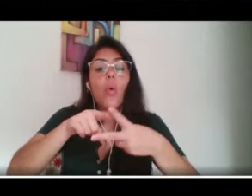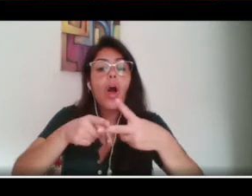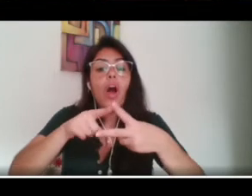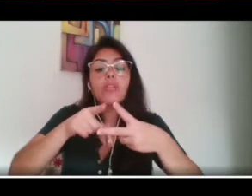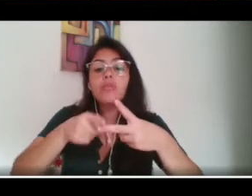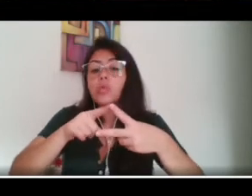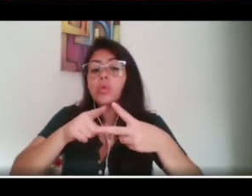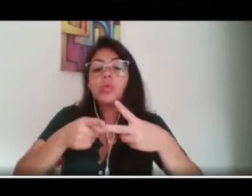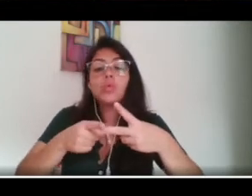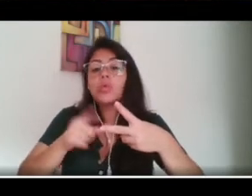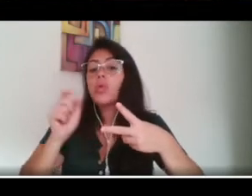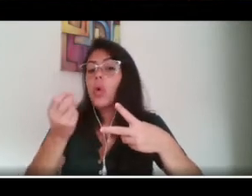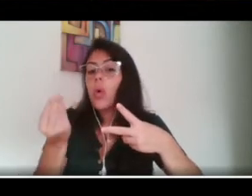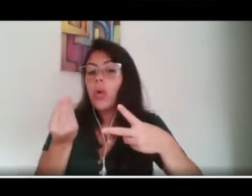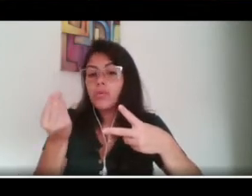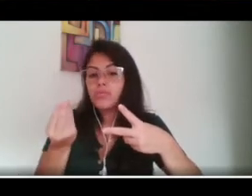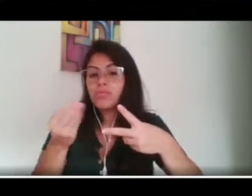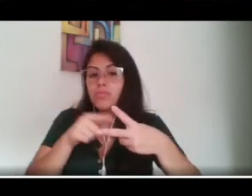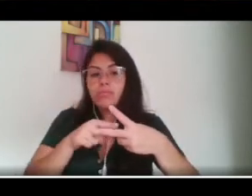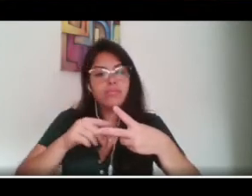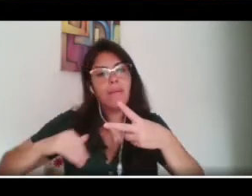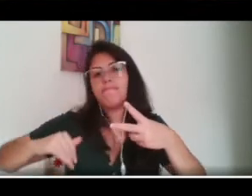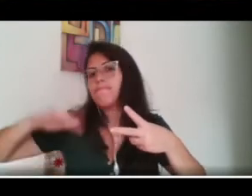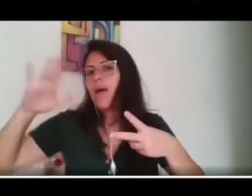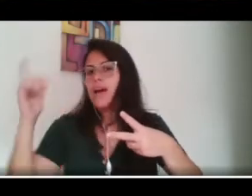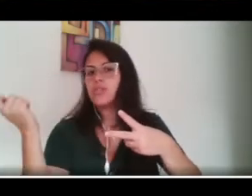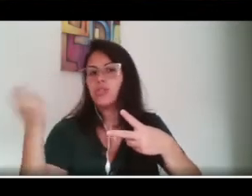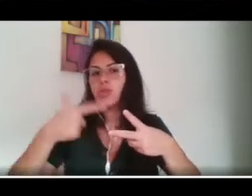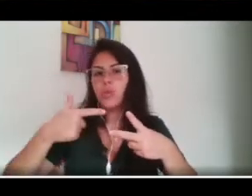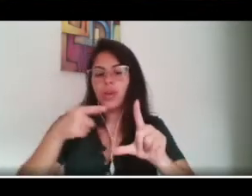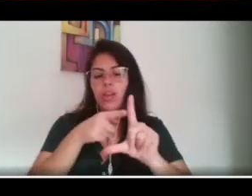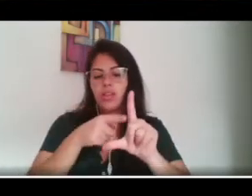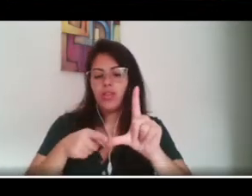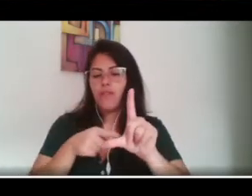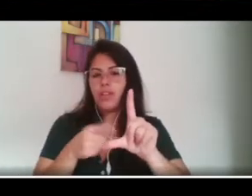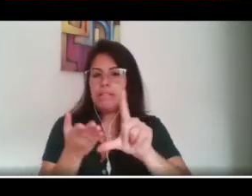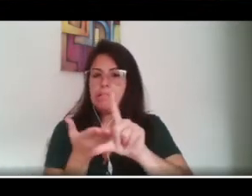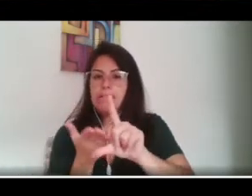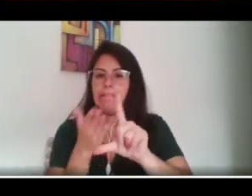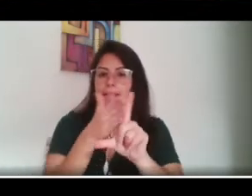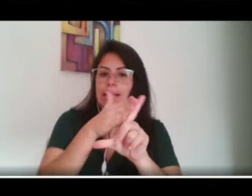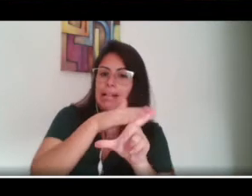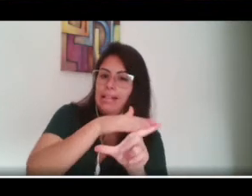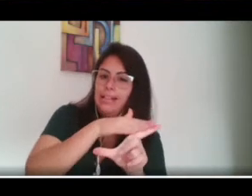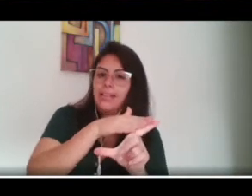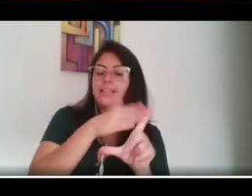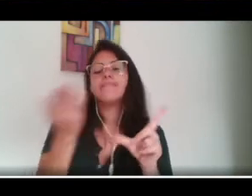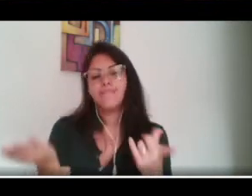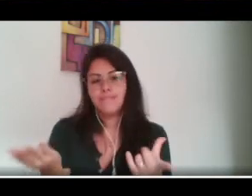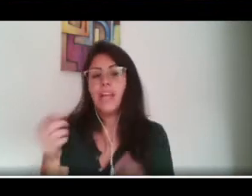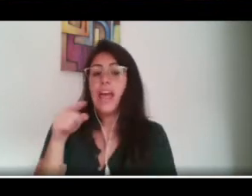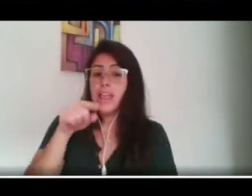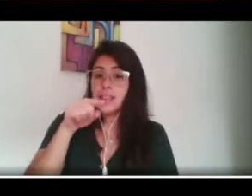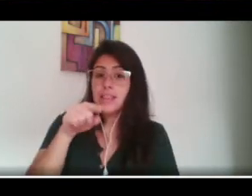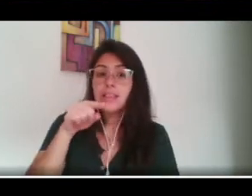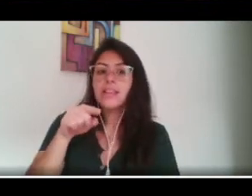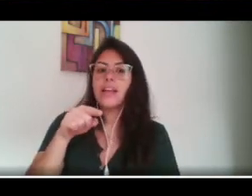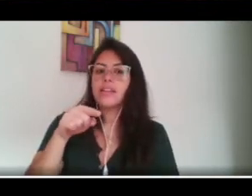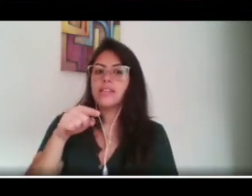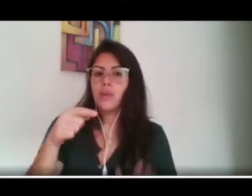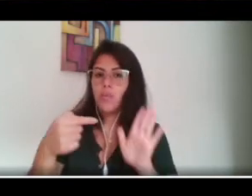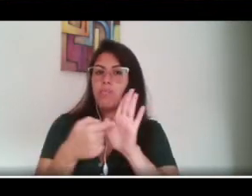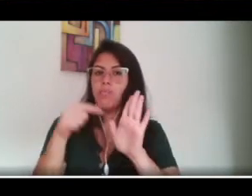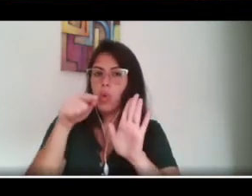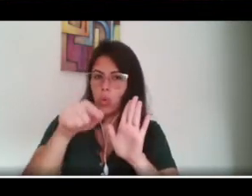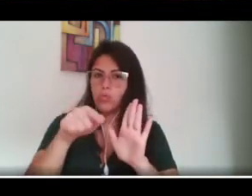esse ângulo aqui, ele é maior que 90 graus. Entendeu? Nessa situação específica que eu acabei de desenhar aqui, né,